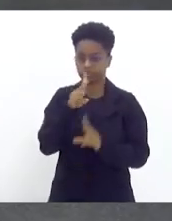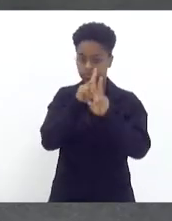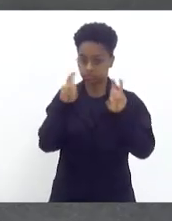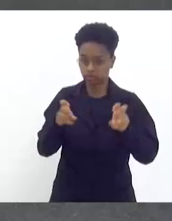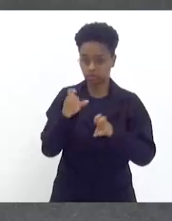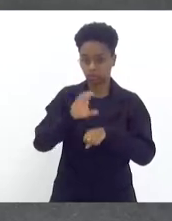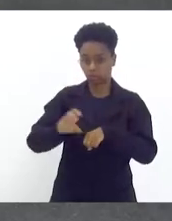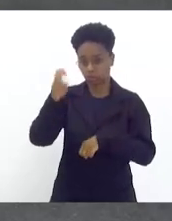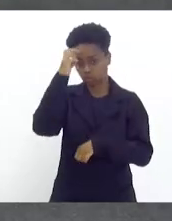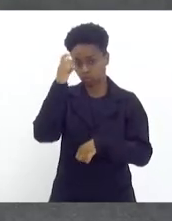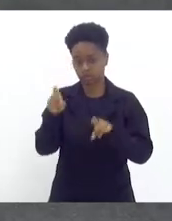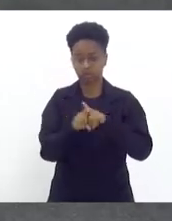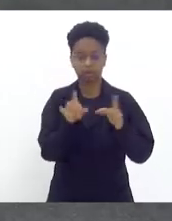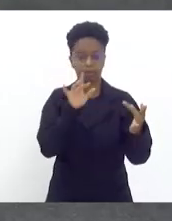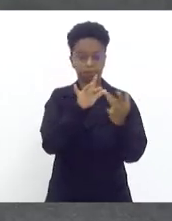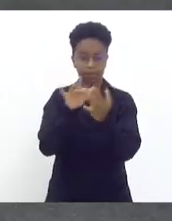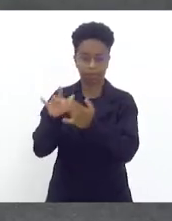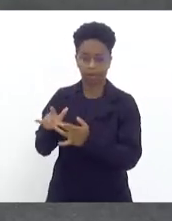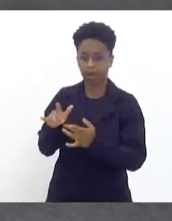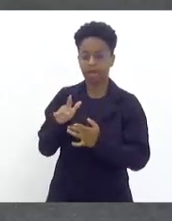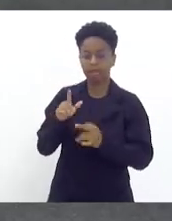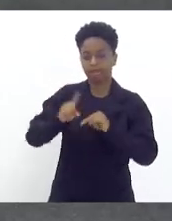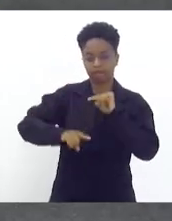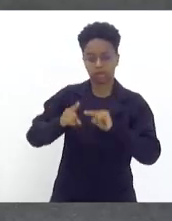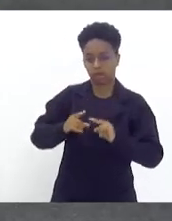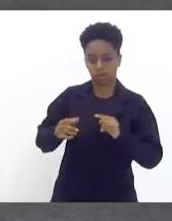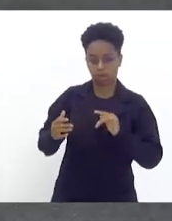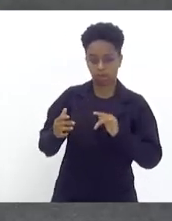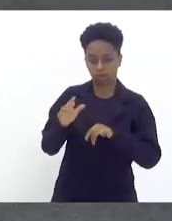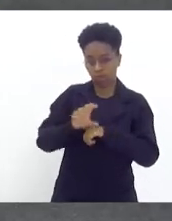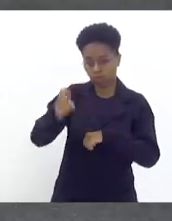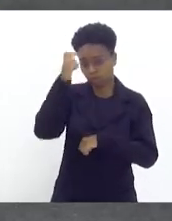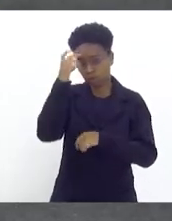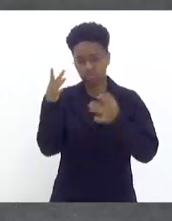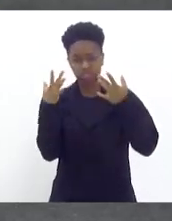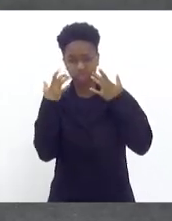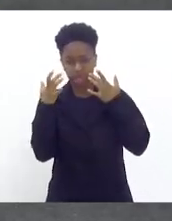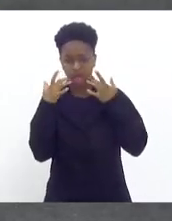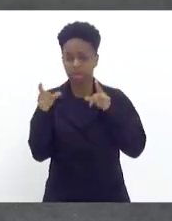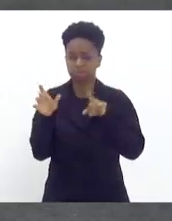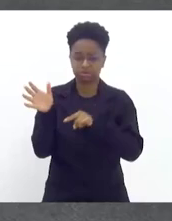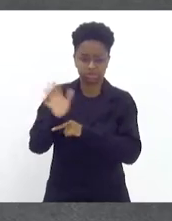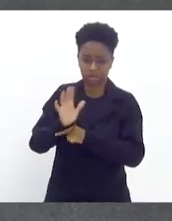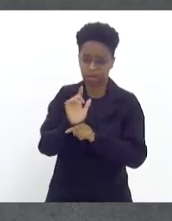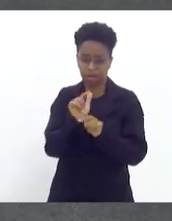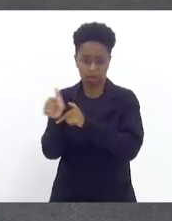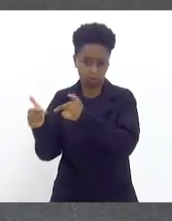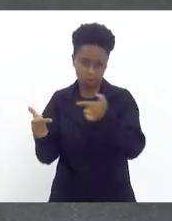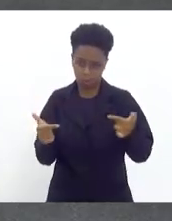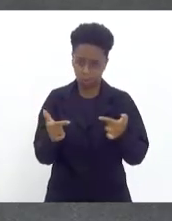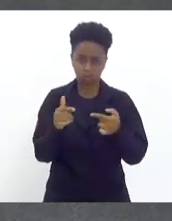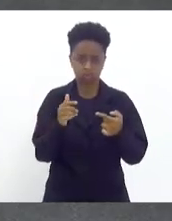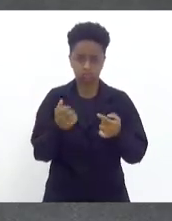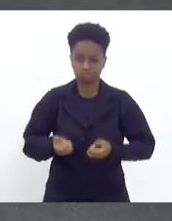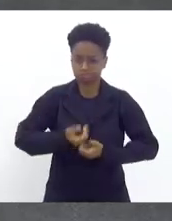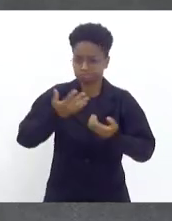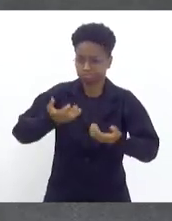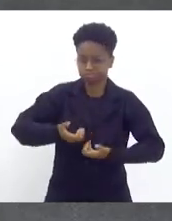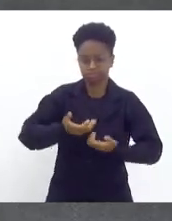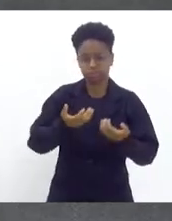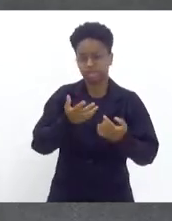acesso aos bens culturais seja o teatro ao audiovisual as todas as expressões